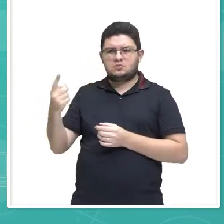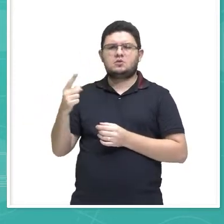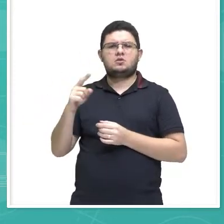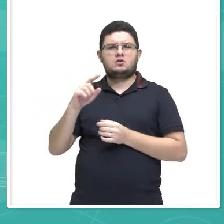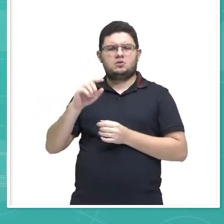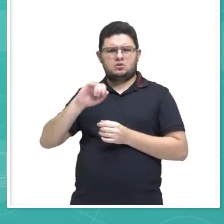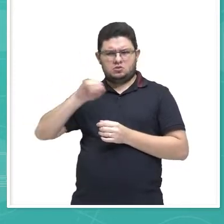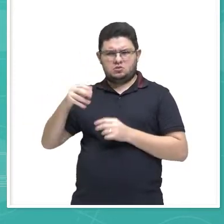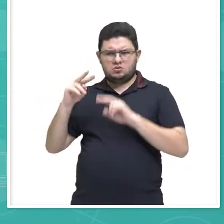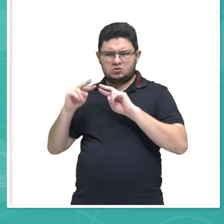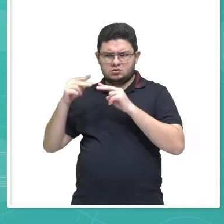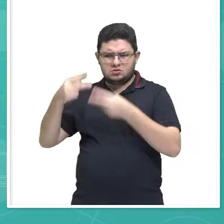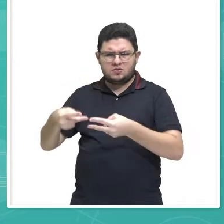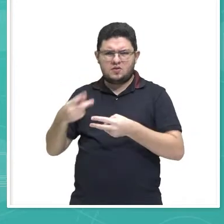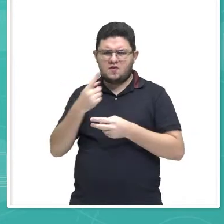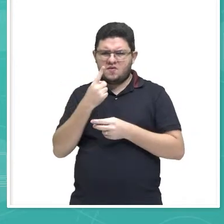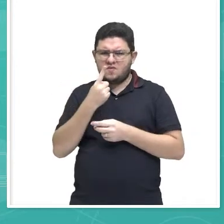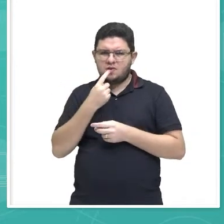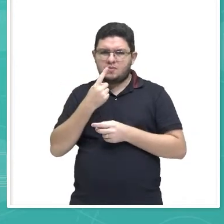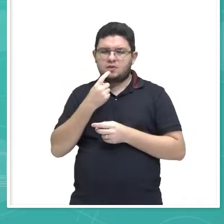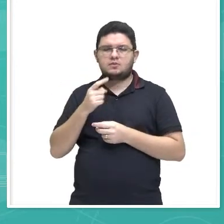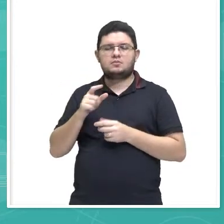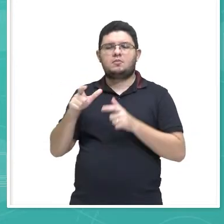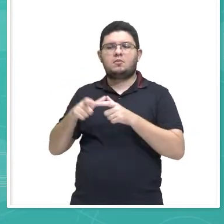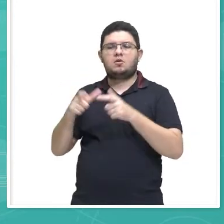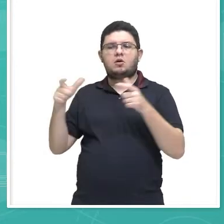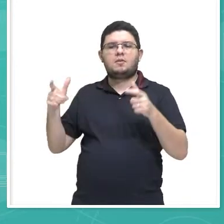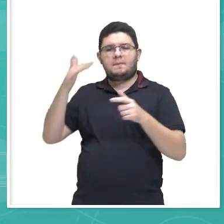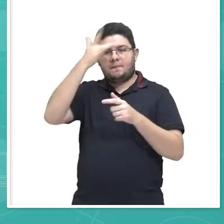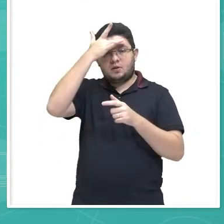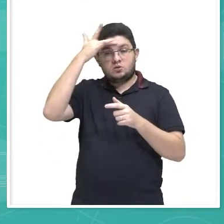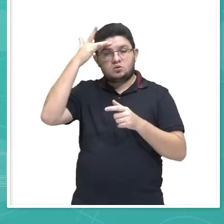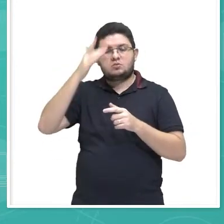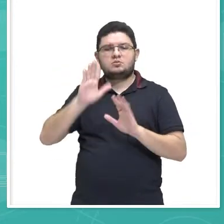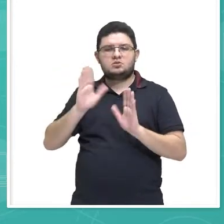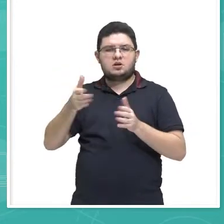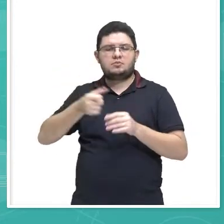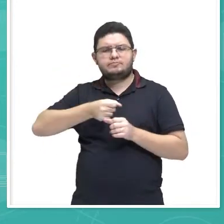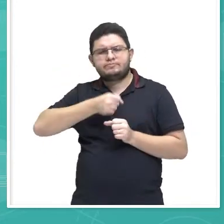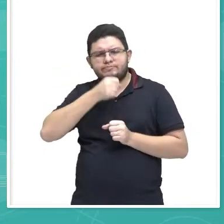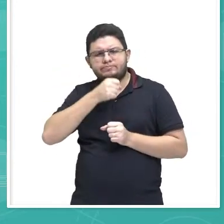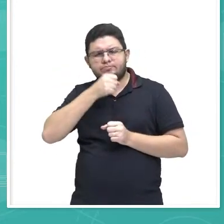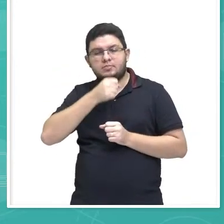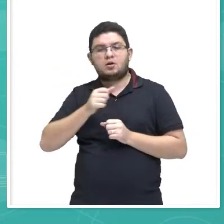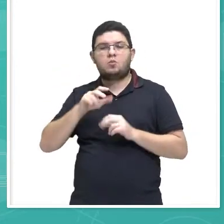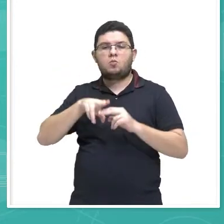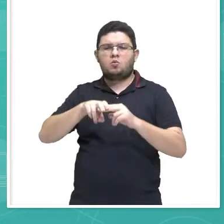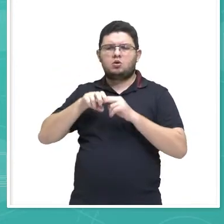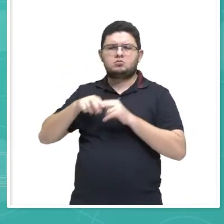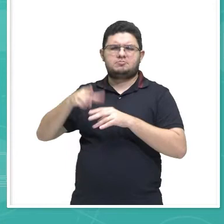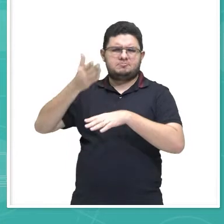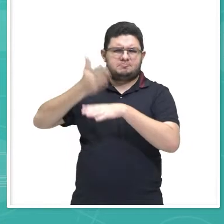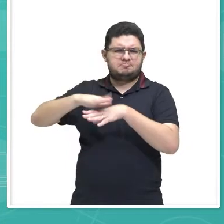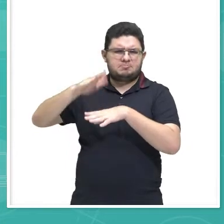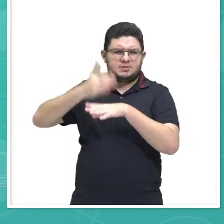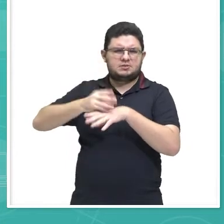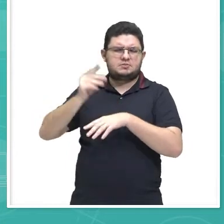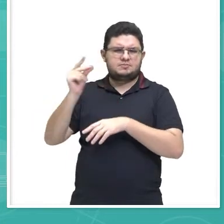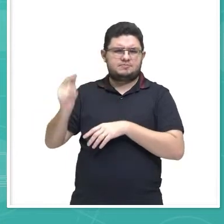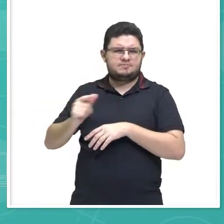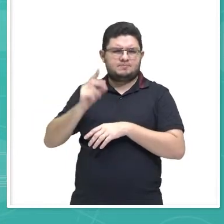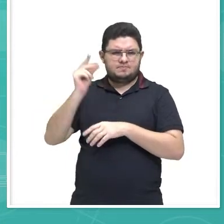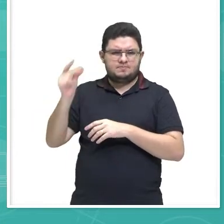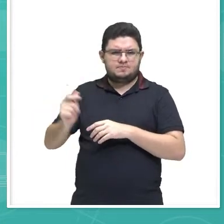vermelha, na maioria das vezes são pessoas já bastante idosos, porque eles já praticaram muito tempo, praticam há muito tempo o